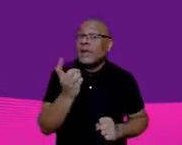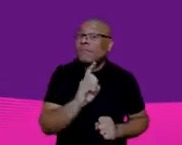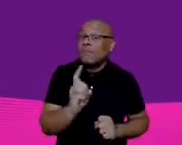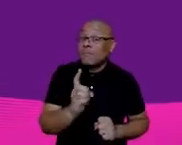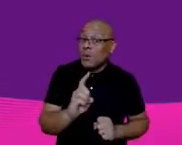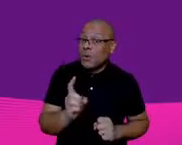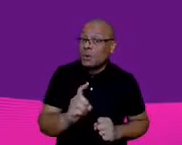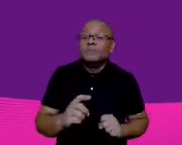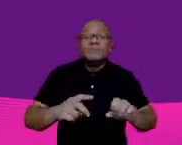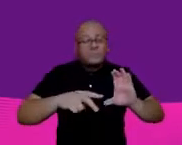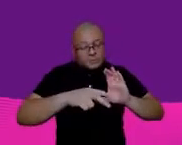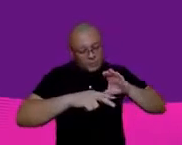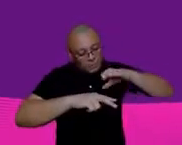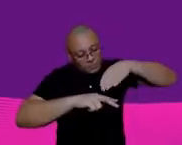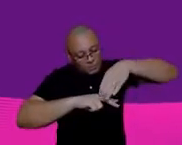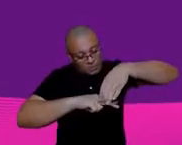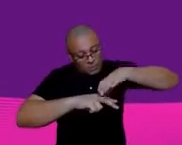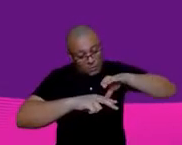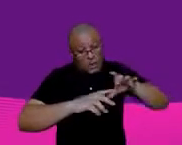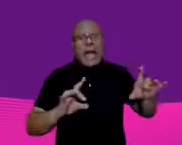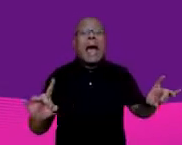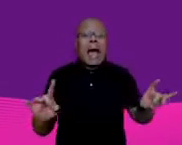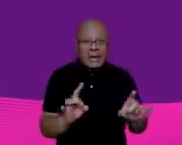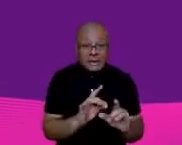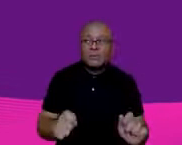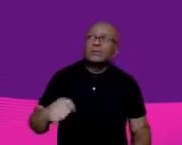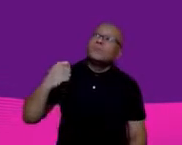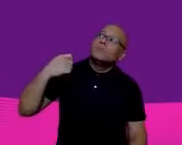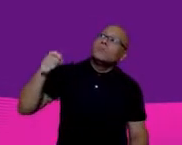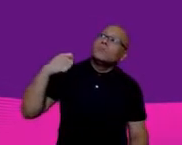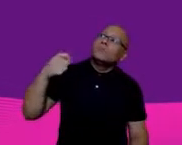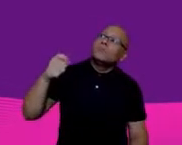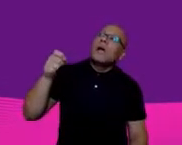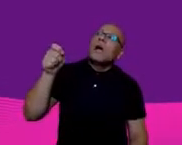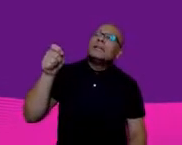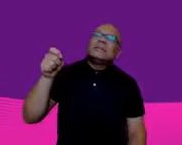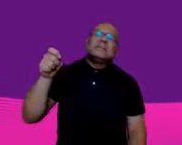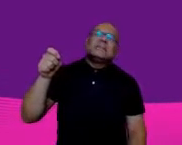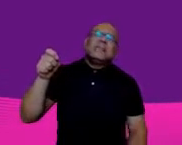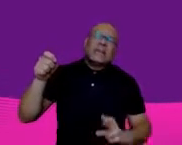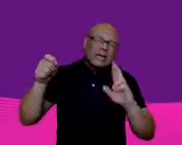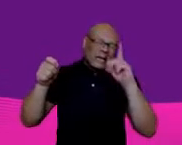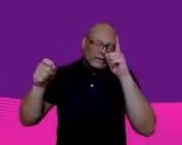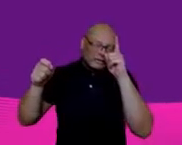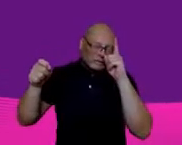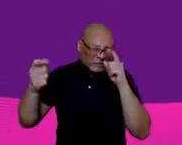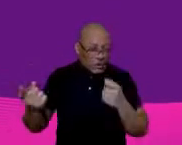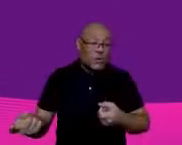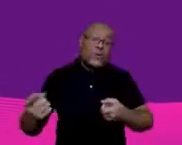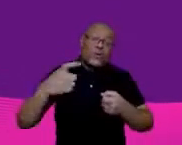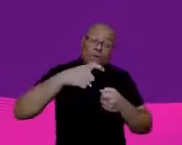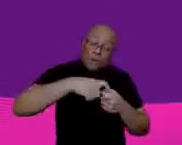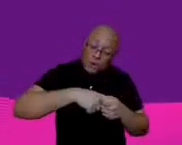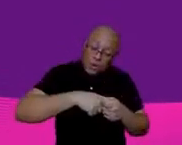no pós-operatório, eu teria que fazer o quê? Teria que levar o paciente para a mesa novamente para reoperar, isso se eu já não tivesse